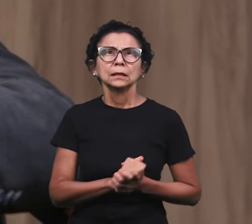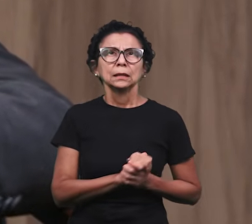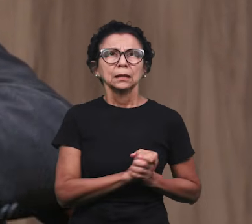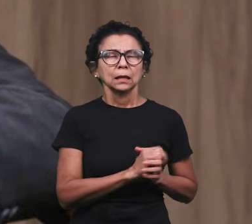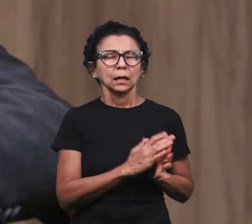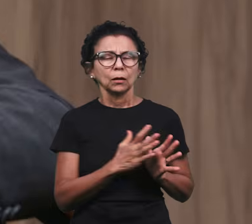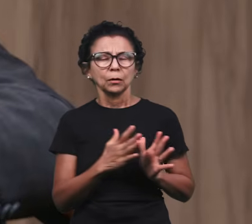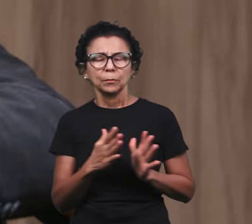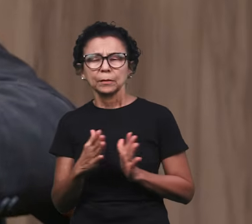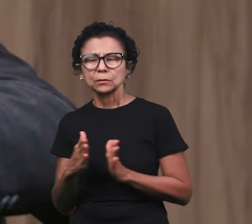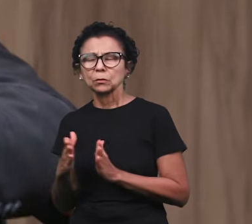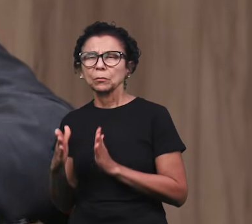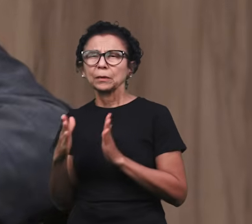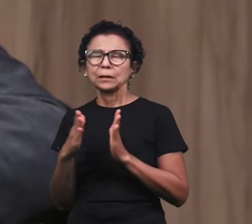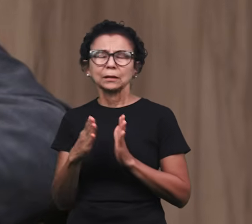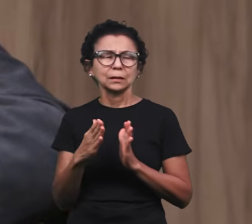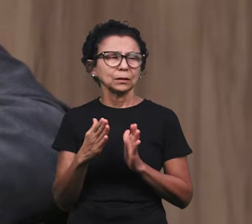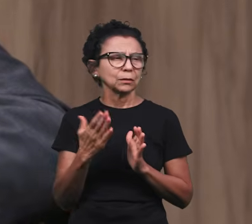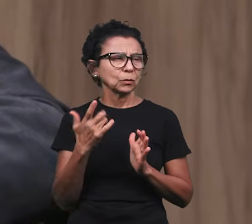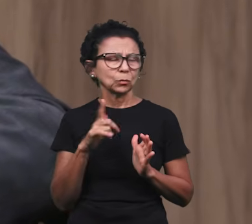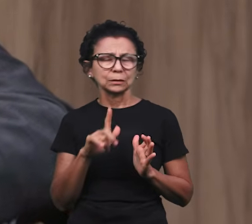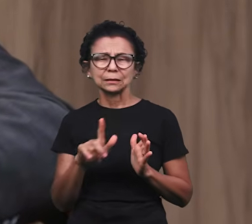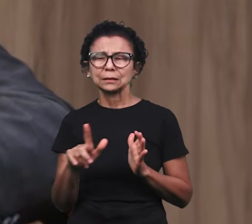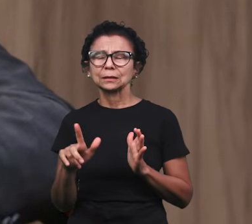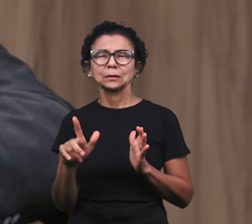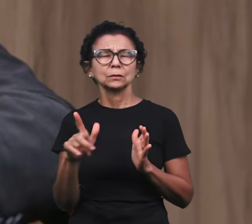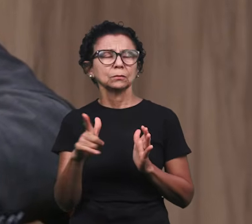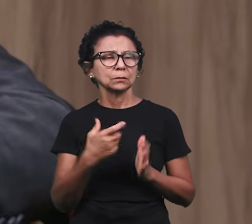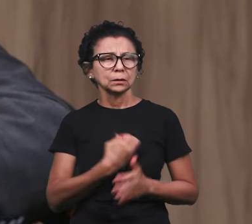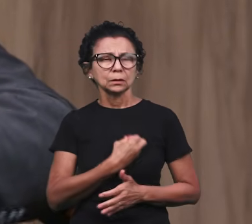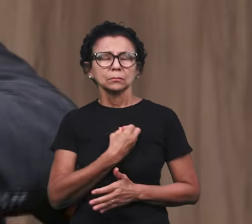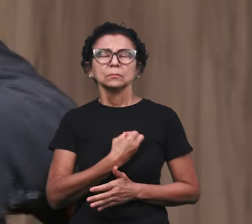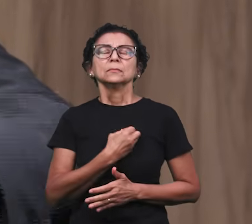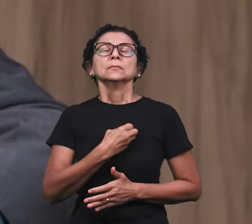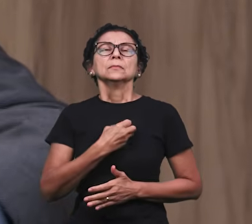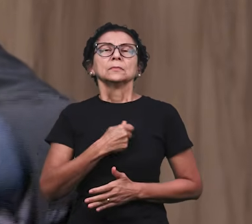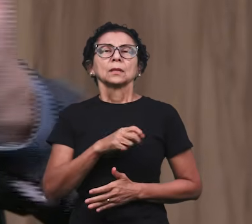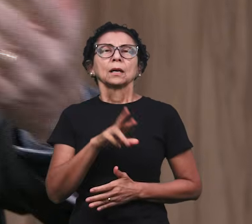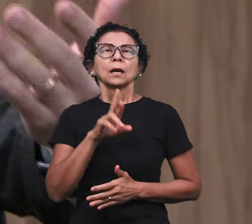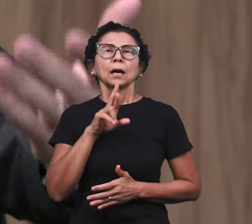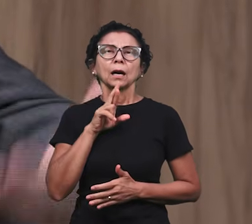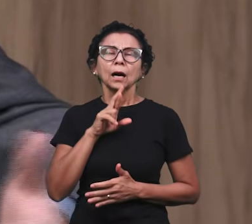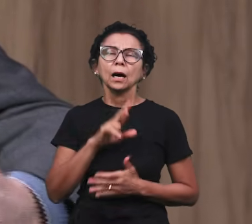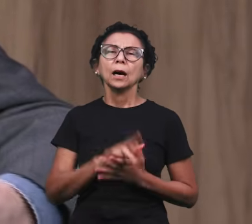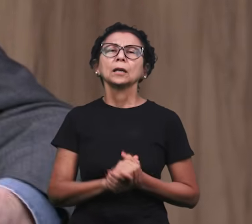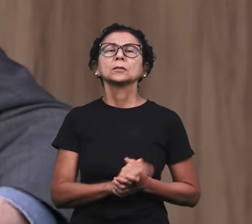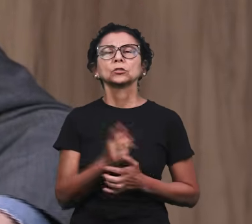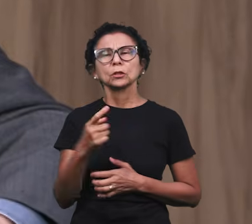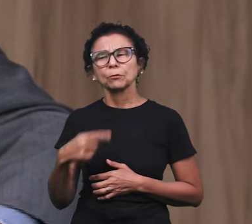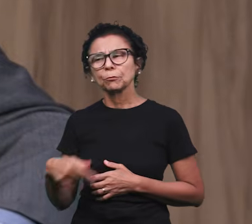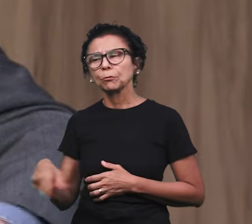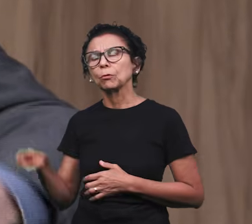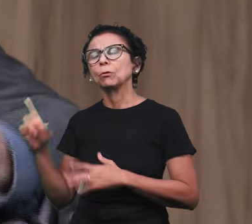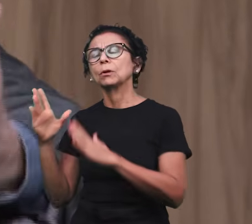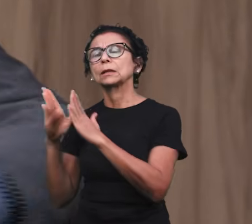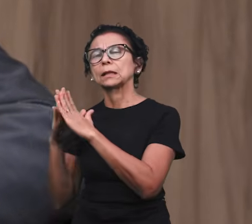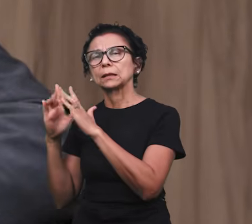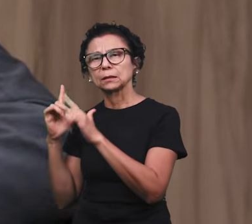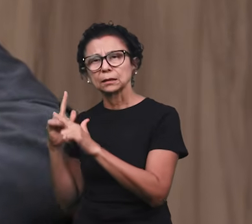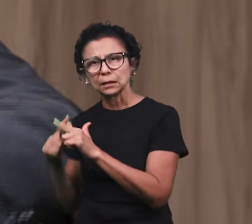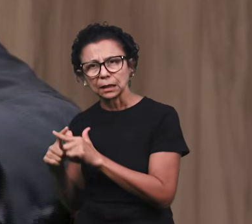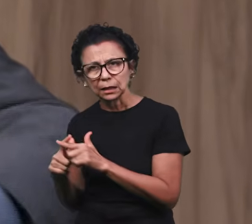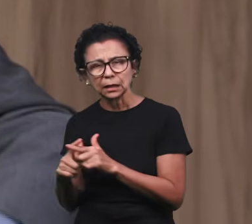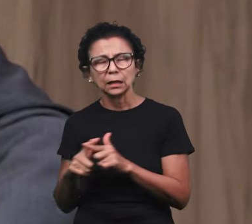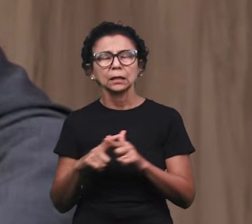ele estava reabilitado, ele conseguiu sair dessa condição e em poucos dias ele já estava na igreja glorificando ao Senhor, participou